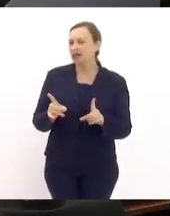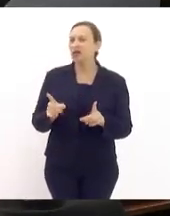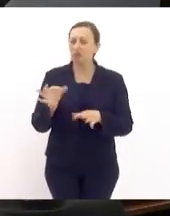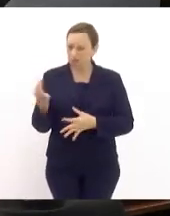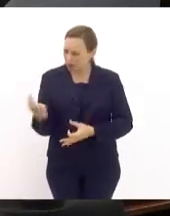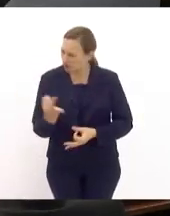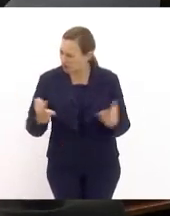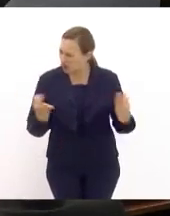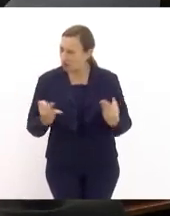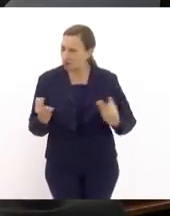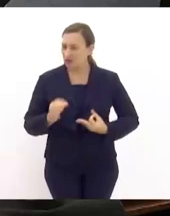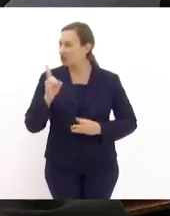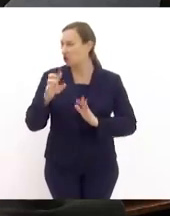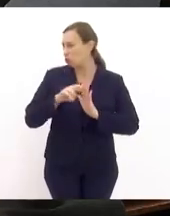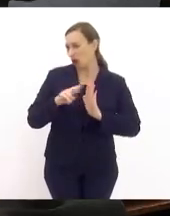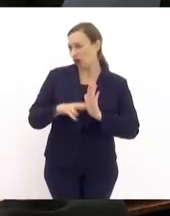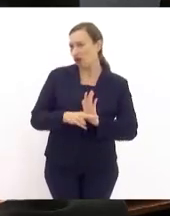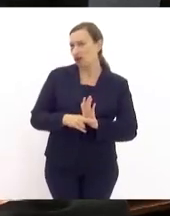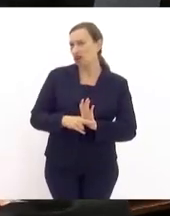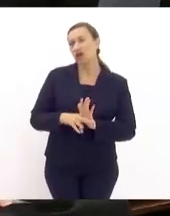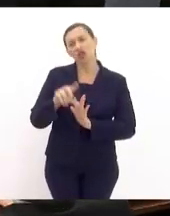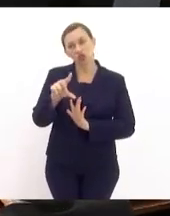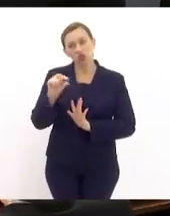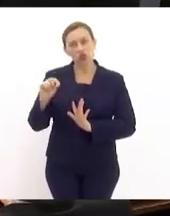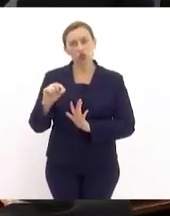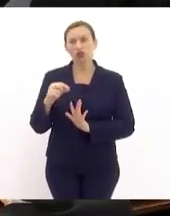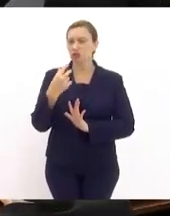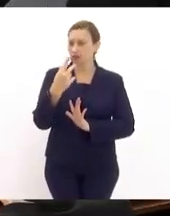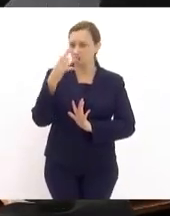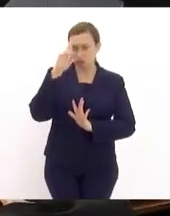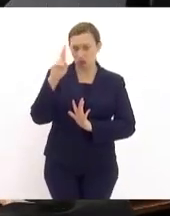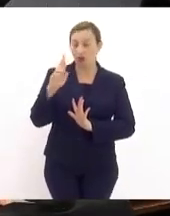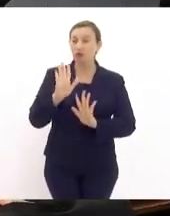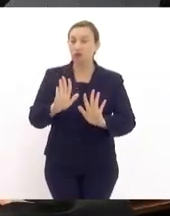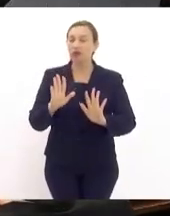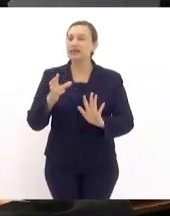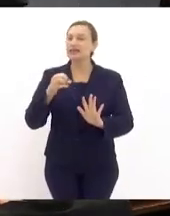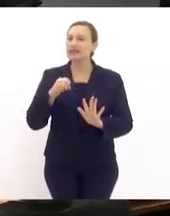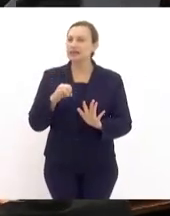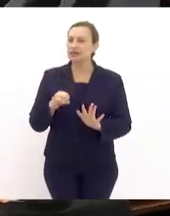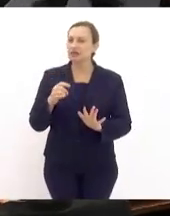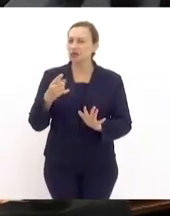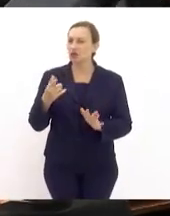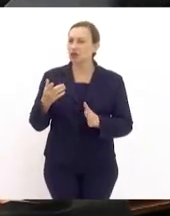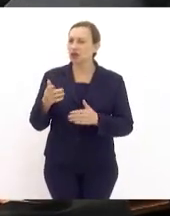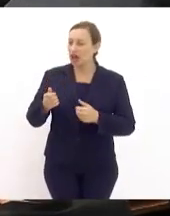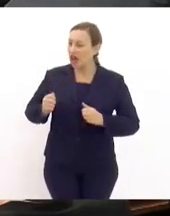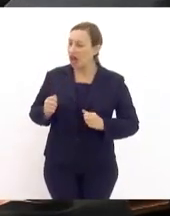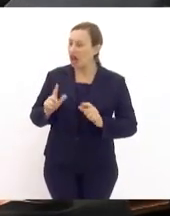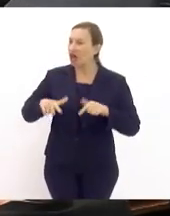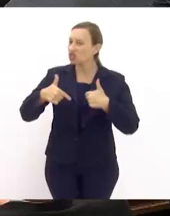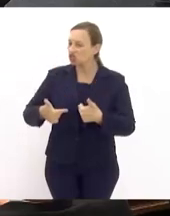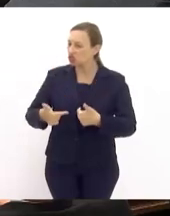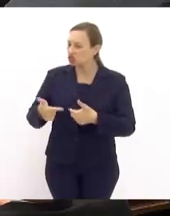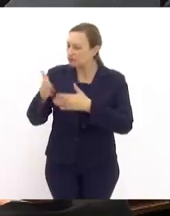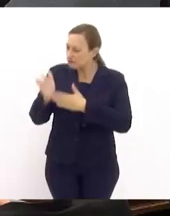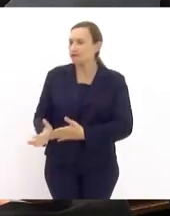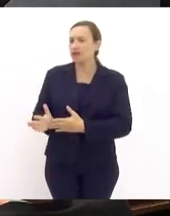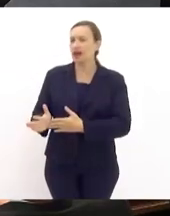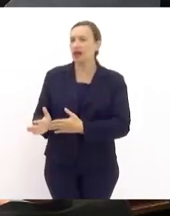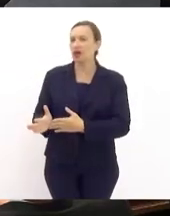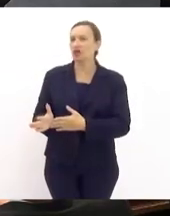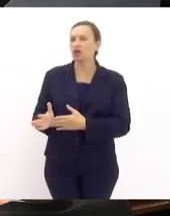Não pode ser uma regra. A decisão tô dizendo, se a gente aplicar fielmente aqui, não só o regimento, mas